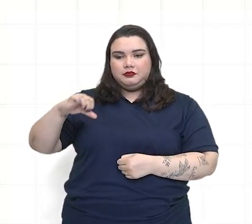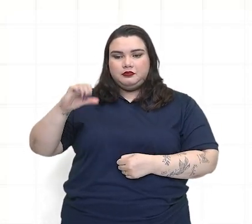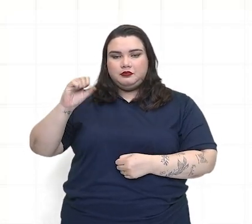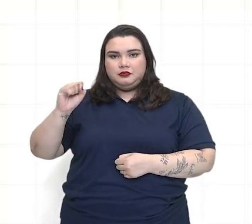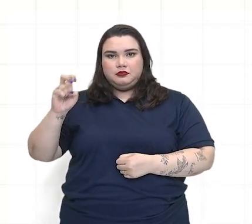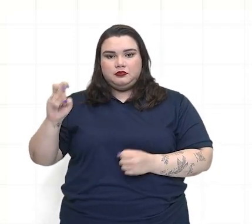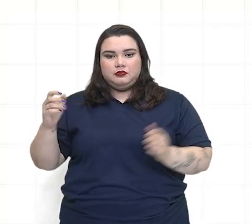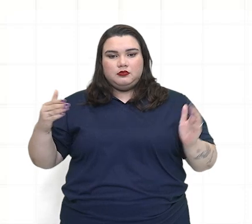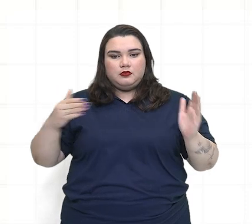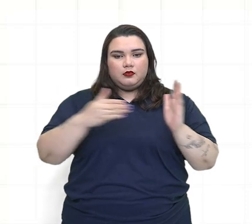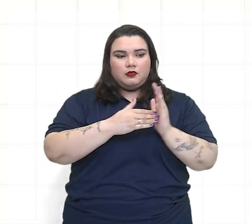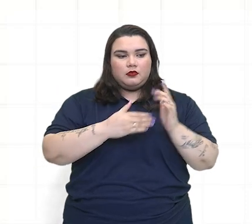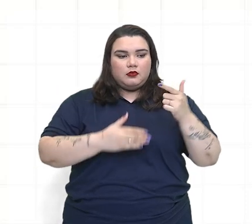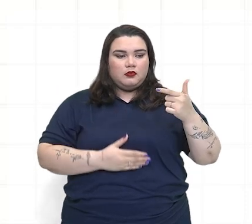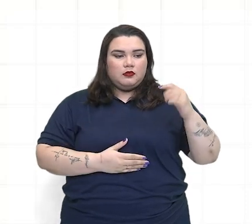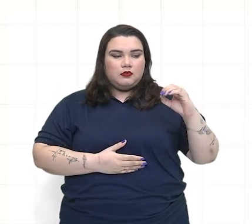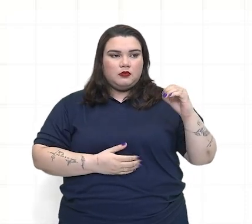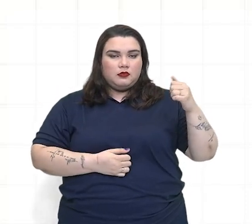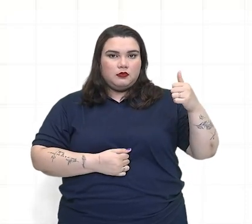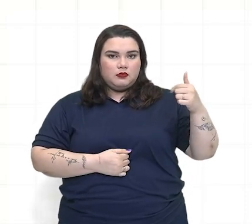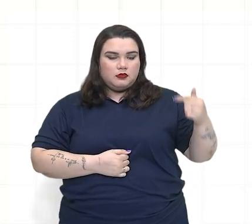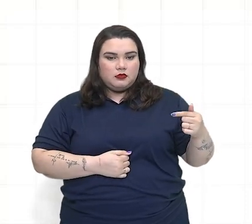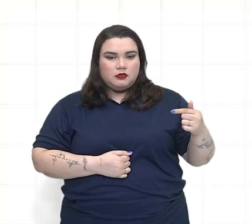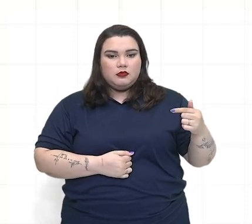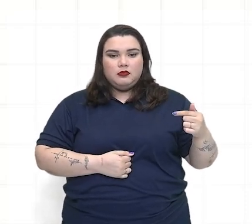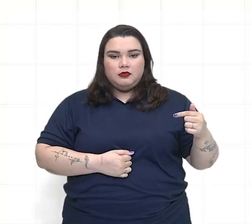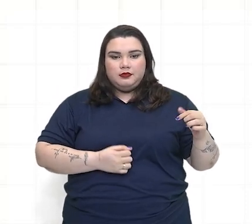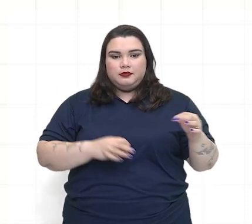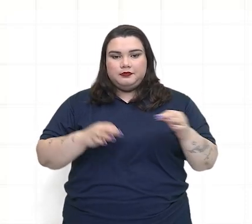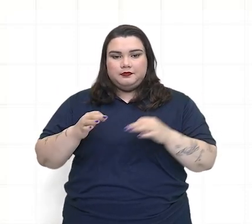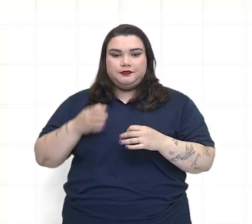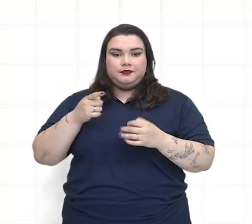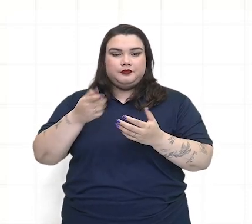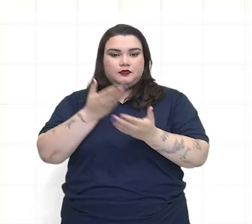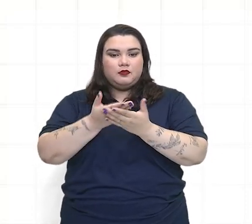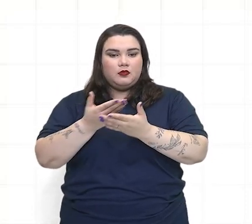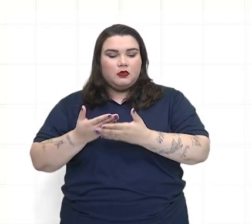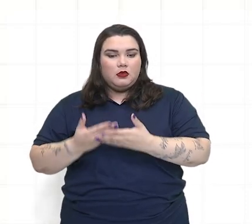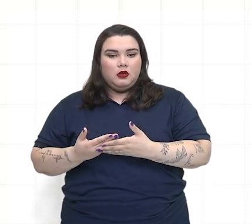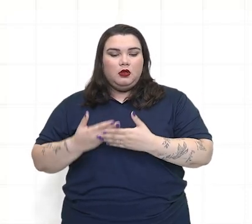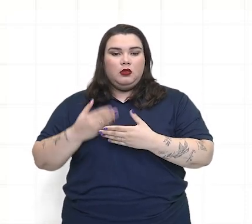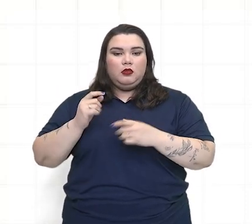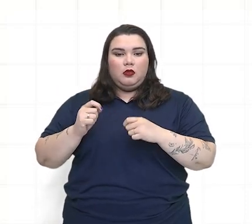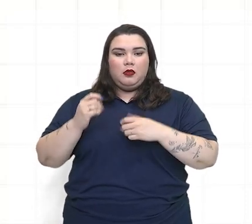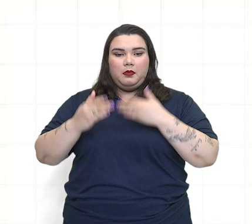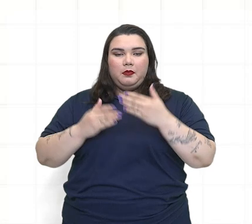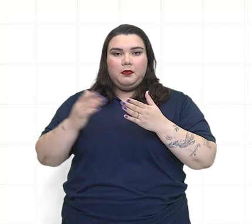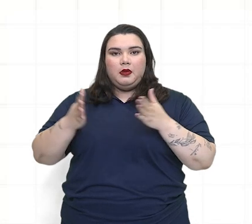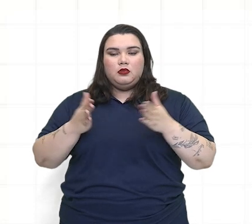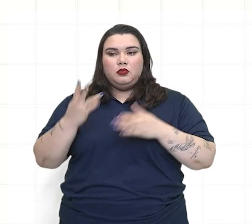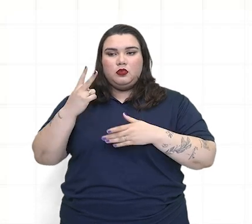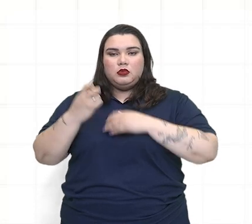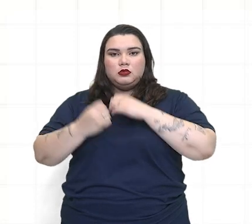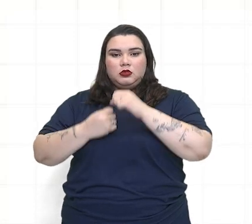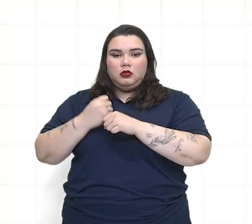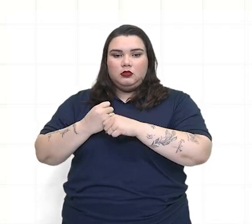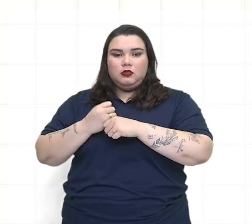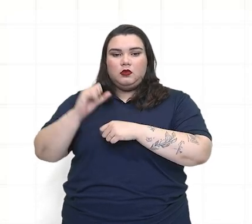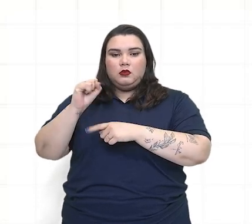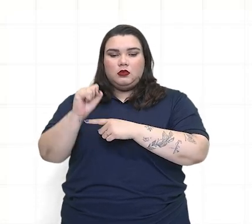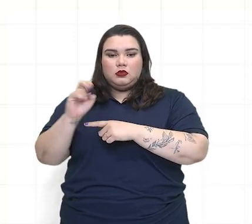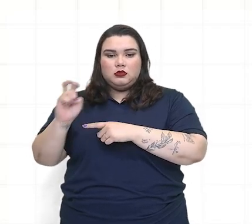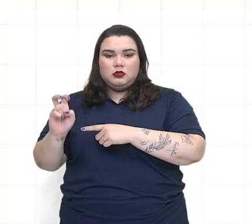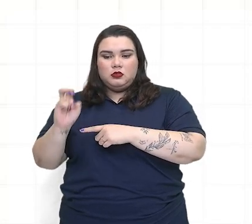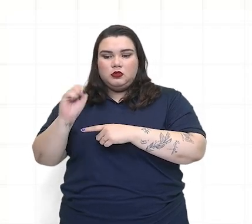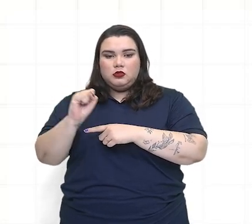1985 a 2017, sendo que esse estudo foi feito a cada o quê? 2 anos, ó,